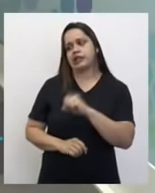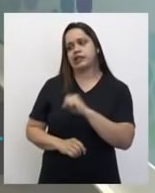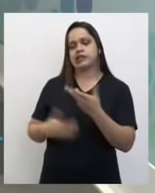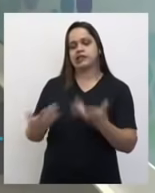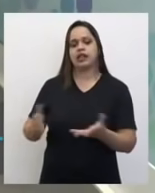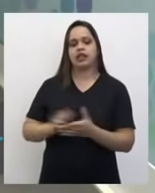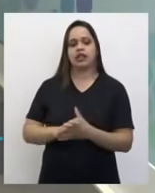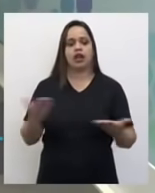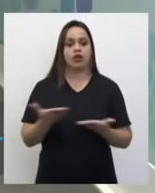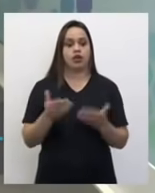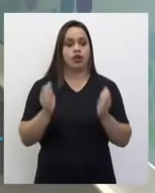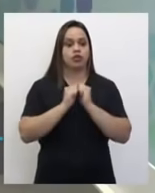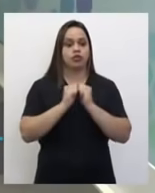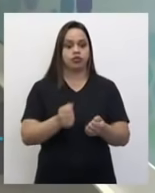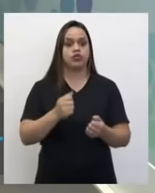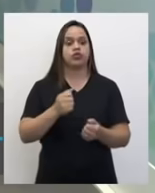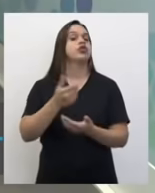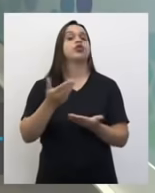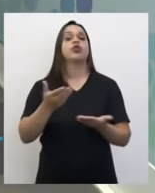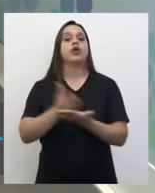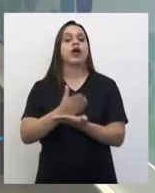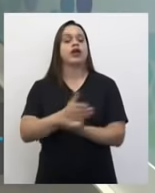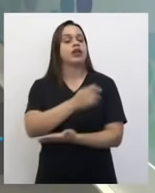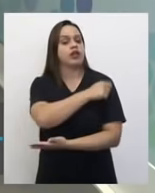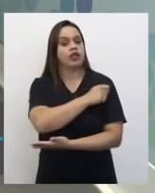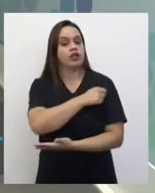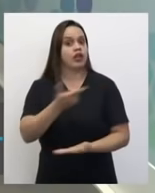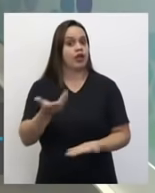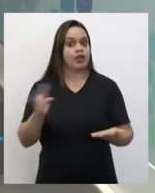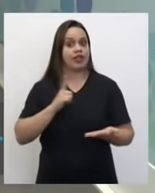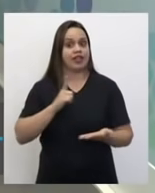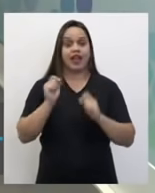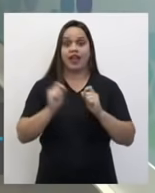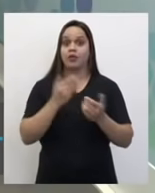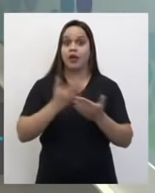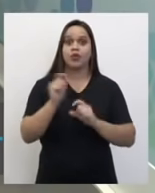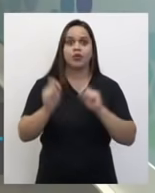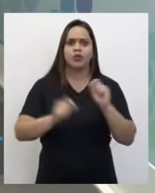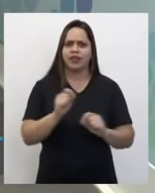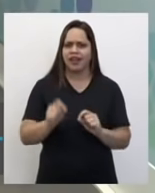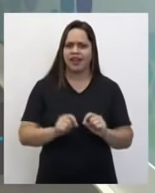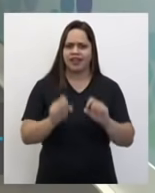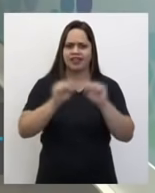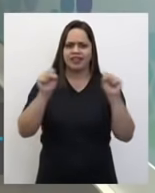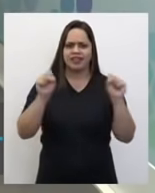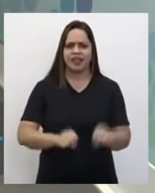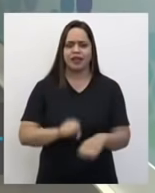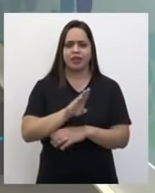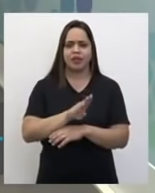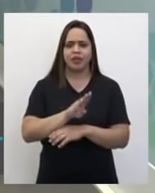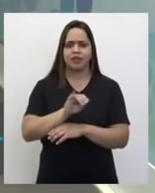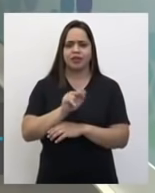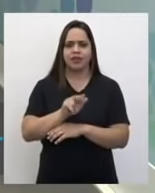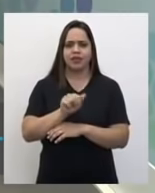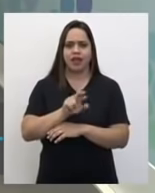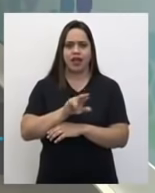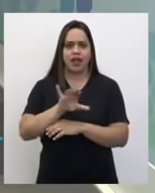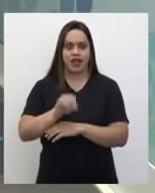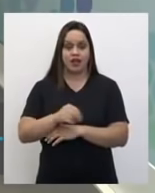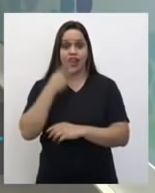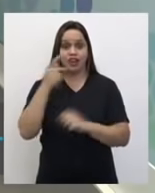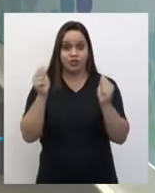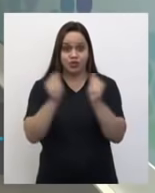aí caminhando junto com o caderno do aluno e vem uma aula de sistema binário. Era pra gente falar junto. 1 do TR 1 do TR e